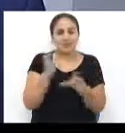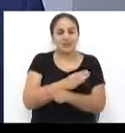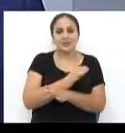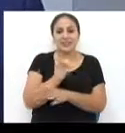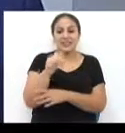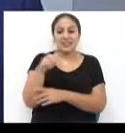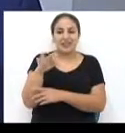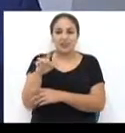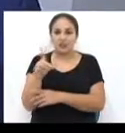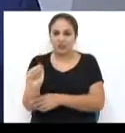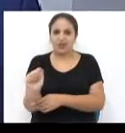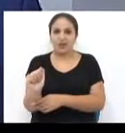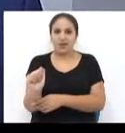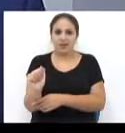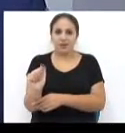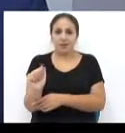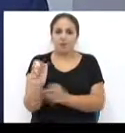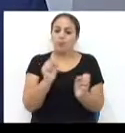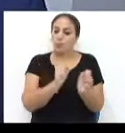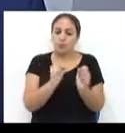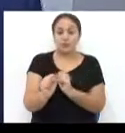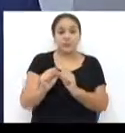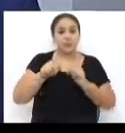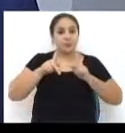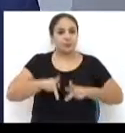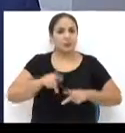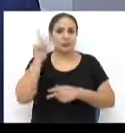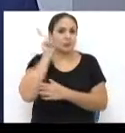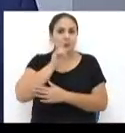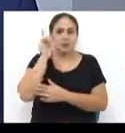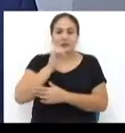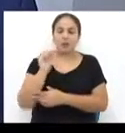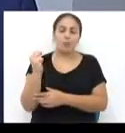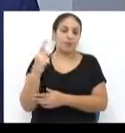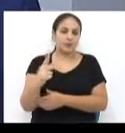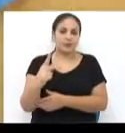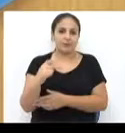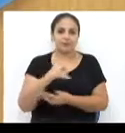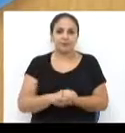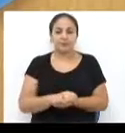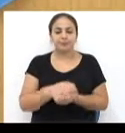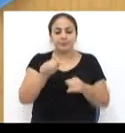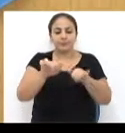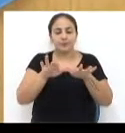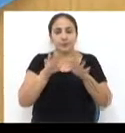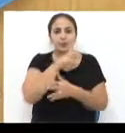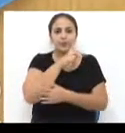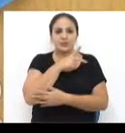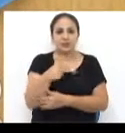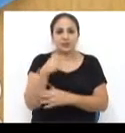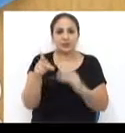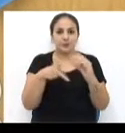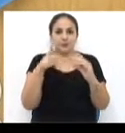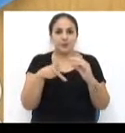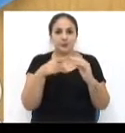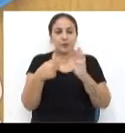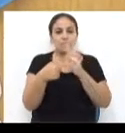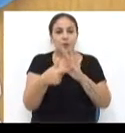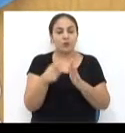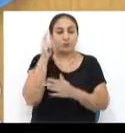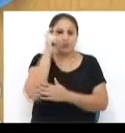e inédita possibilidade de ninguém mais se aposentar nesse país. Na tribuna, o presidente do